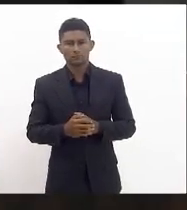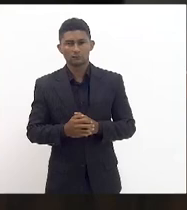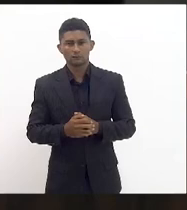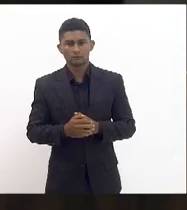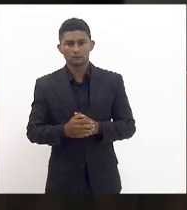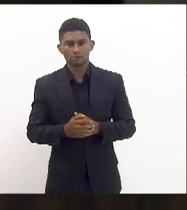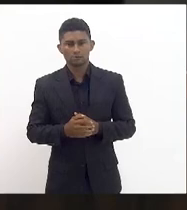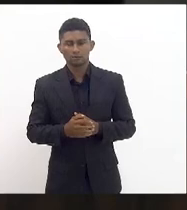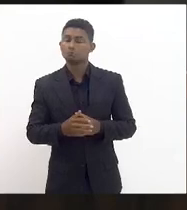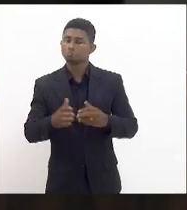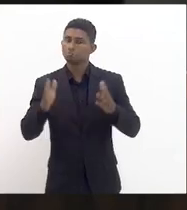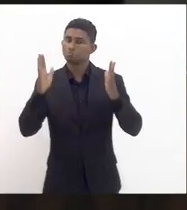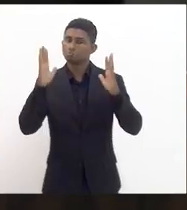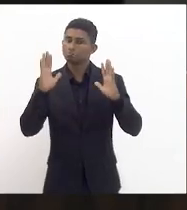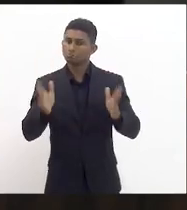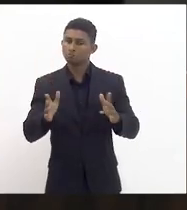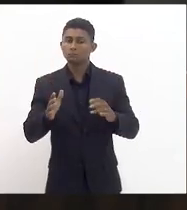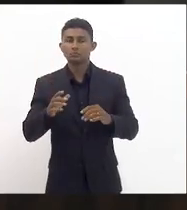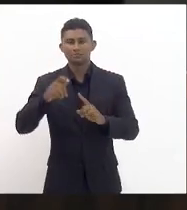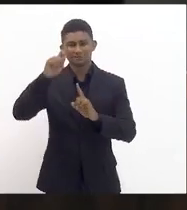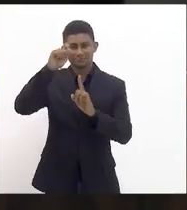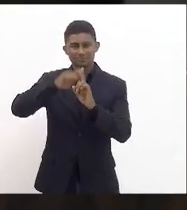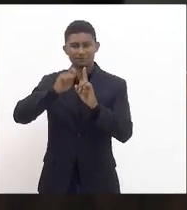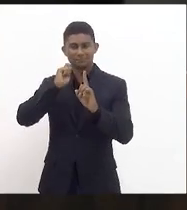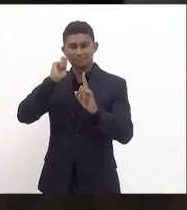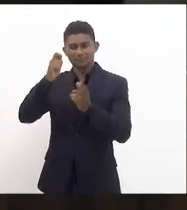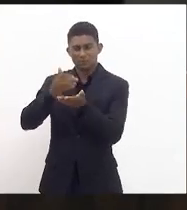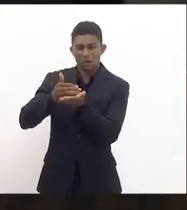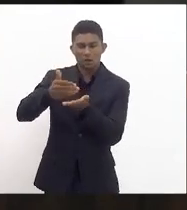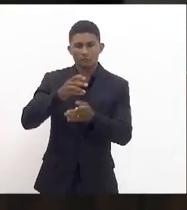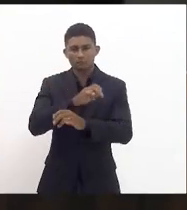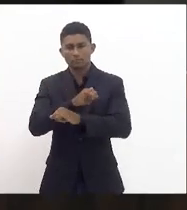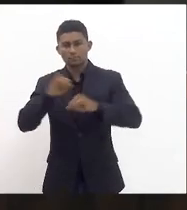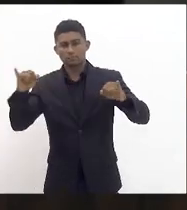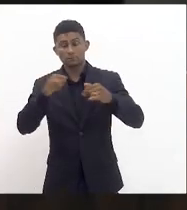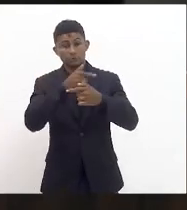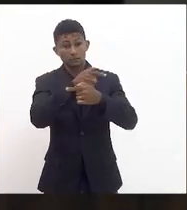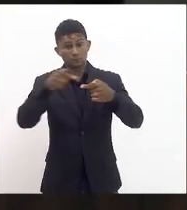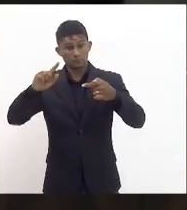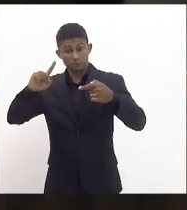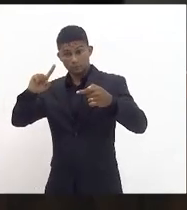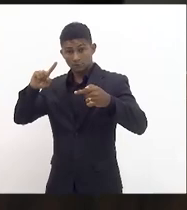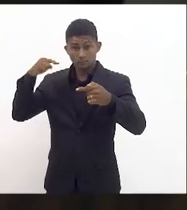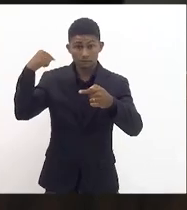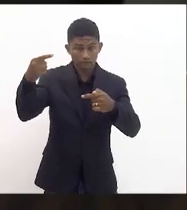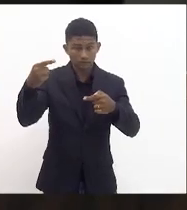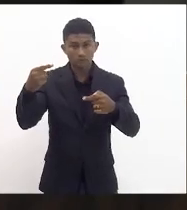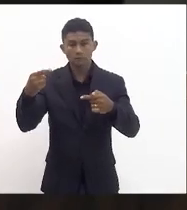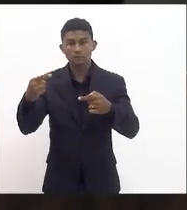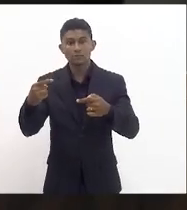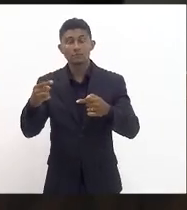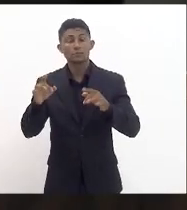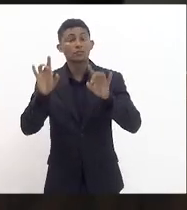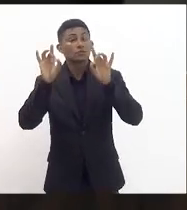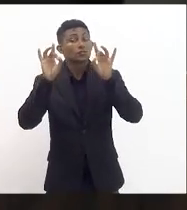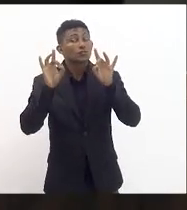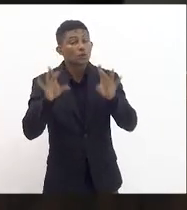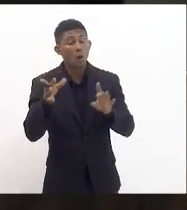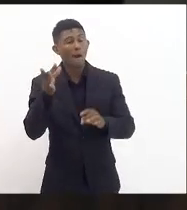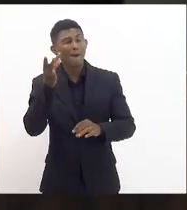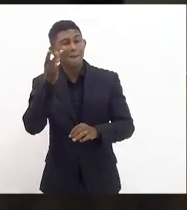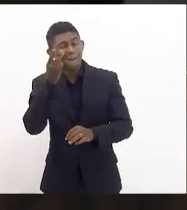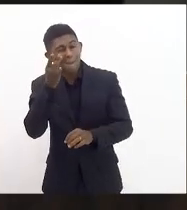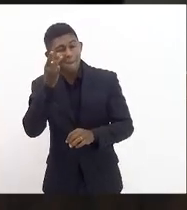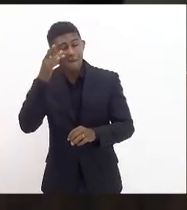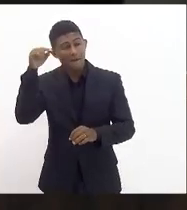nós já anunciamos no início do mês de abril, a partir da próxima semana, somente